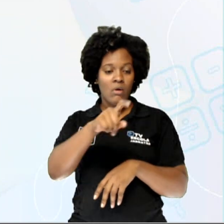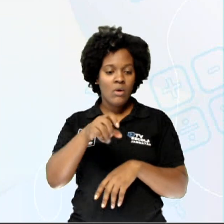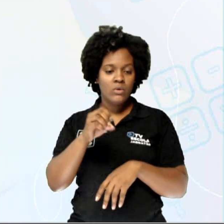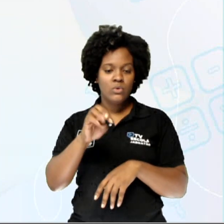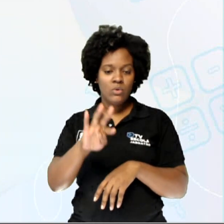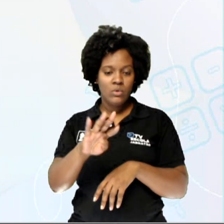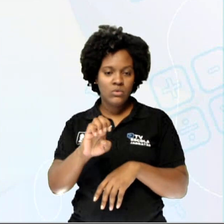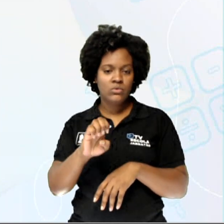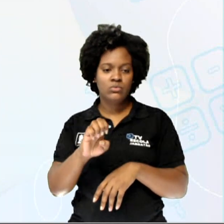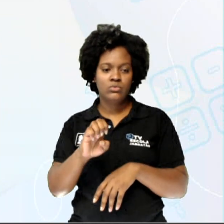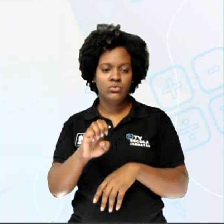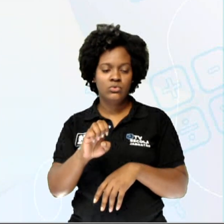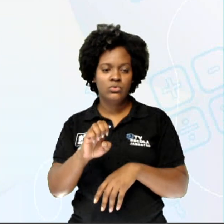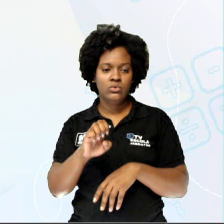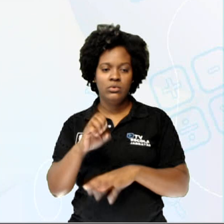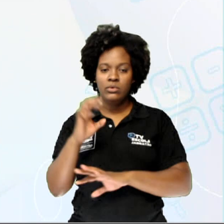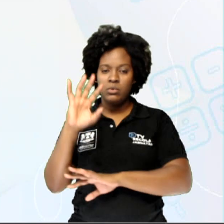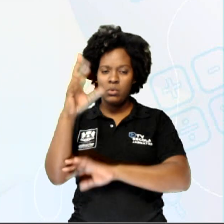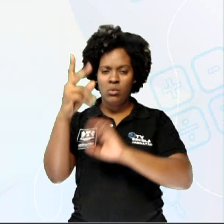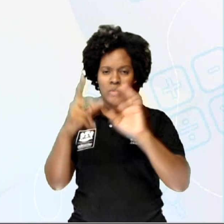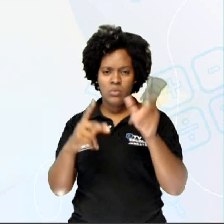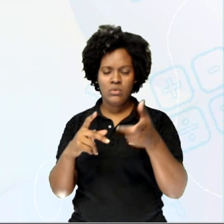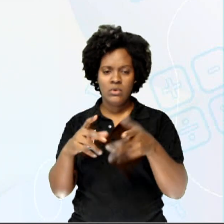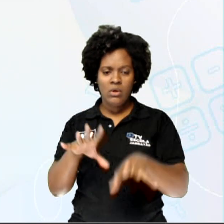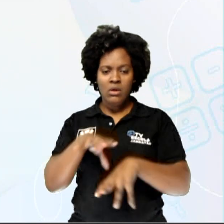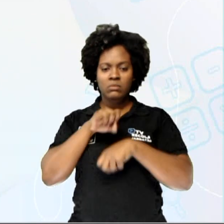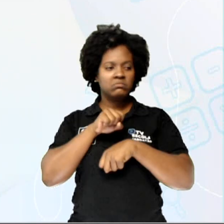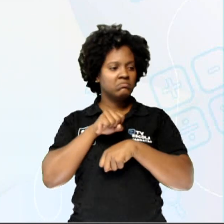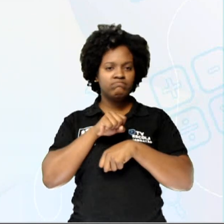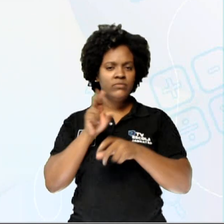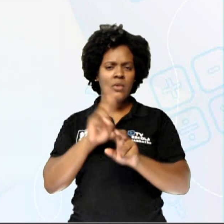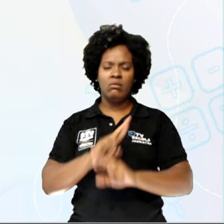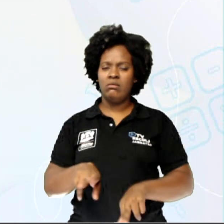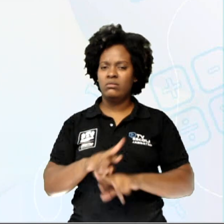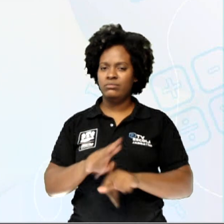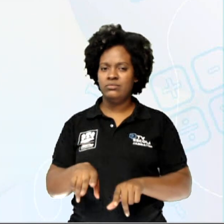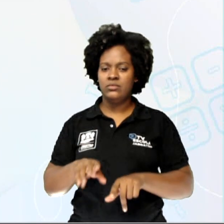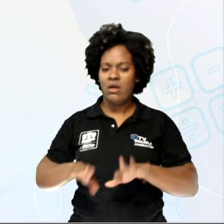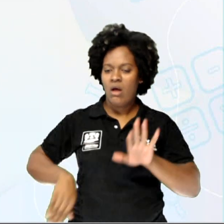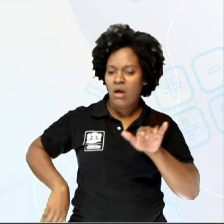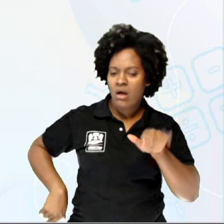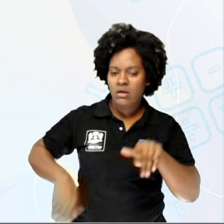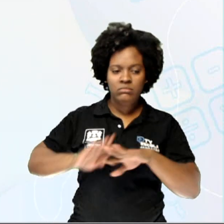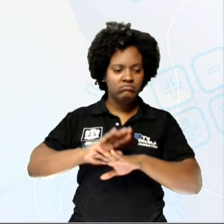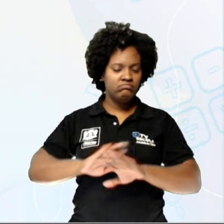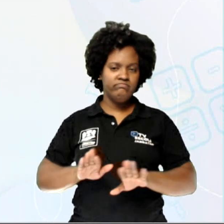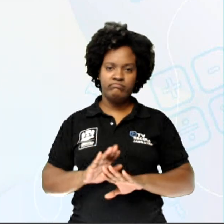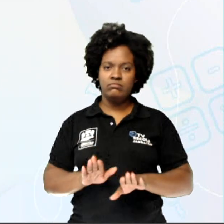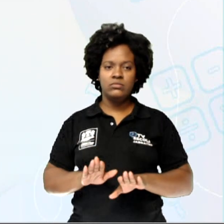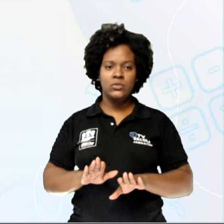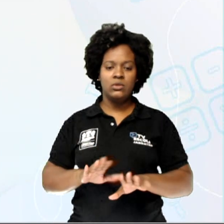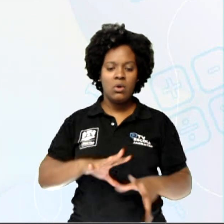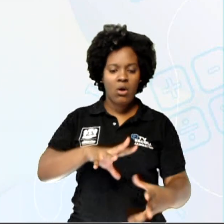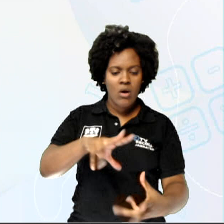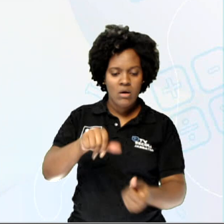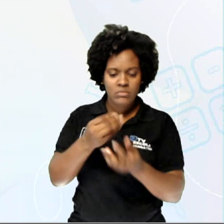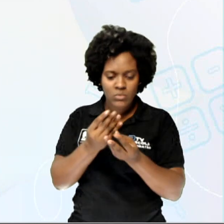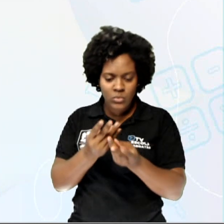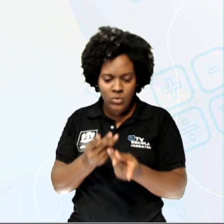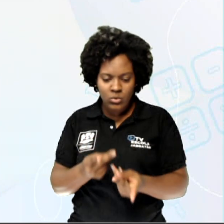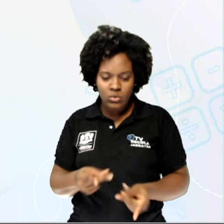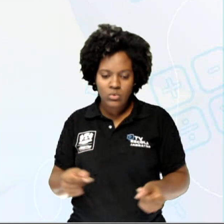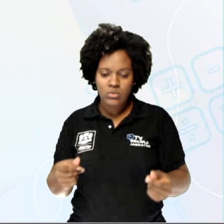Não posso mais respirar, não posso mais nadar. A terra está morrendo. Não dá mais